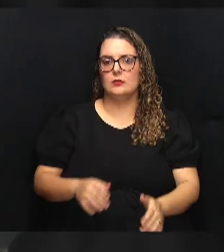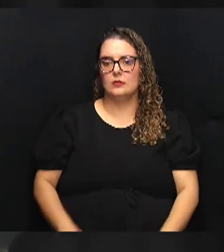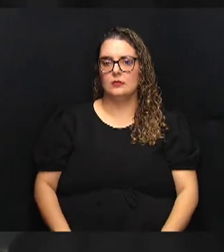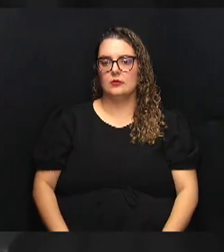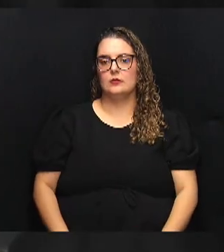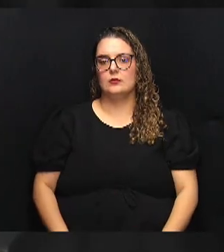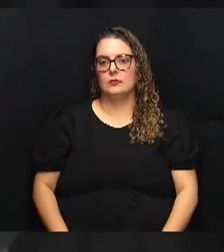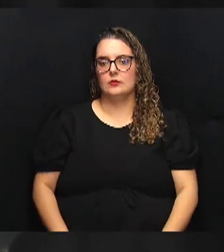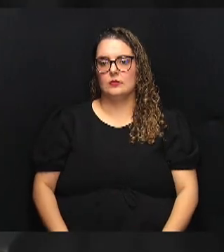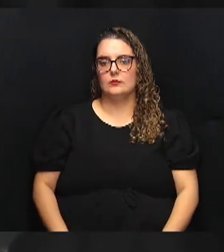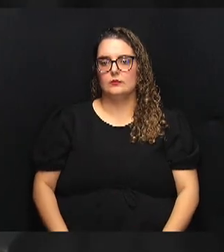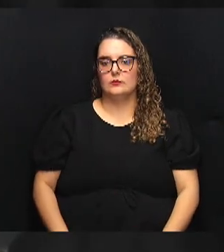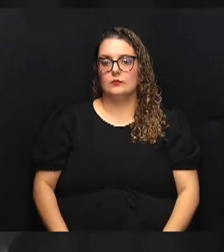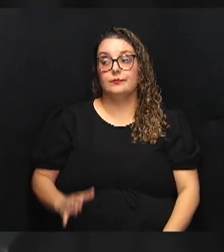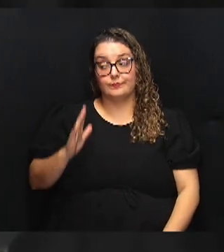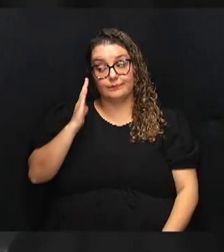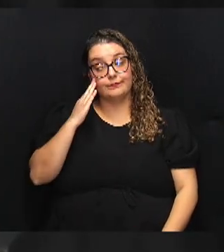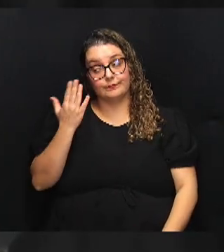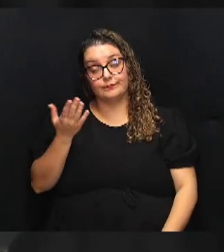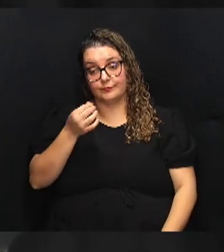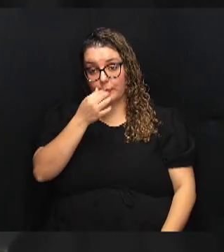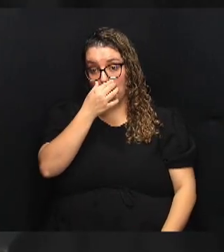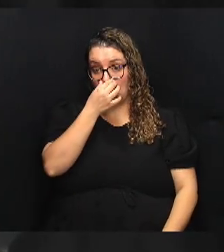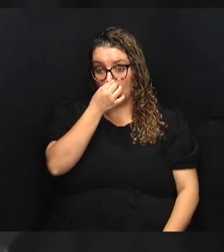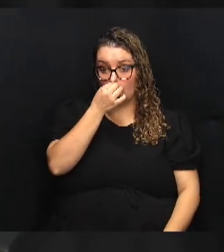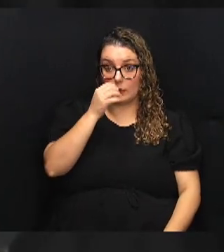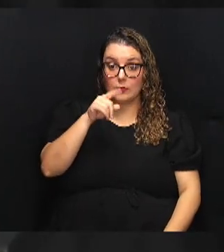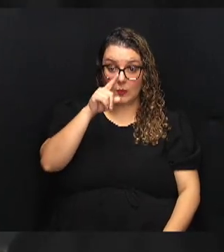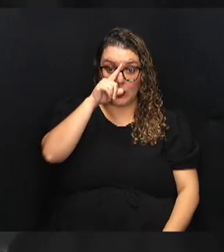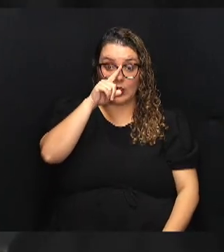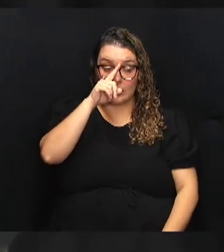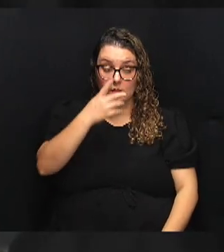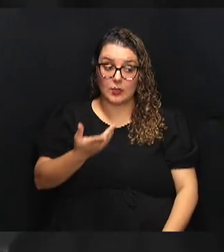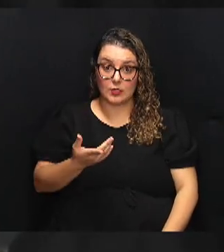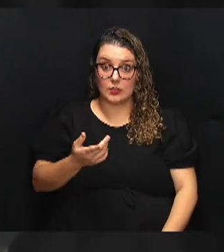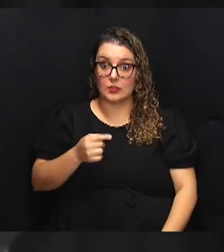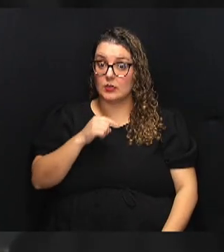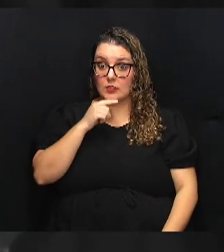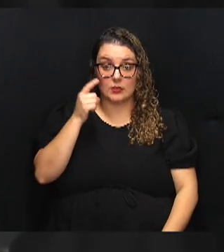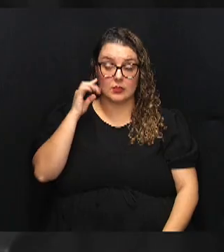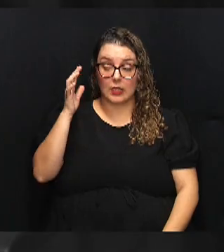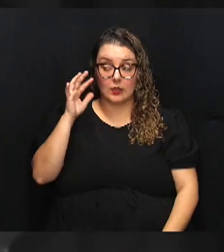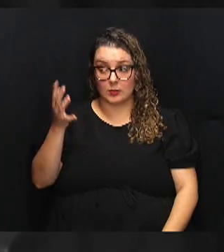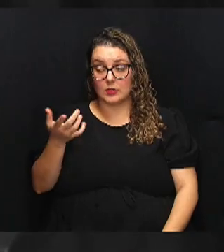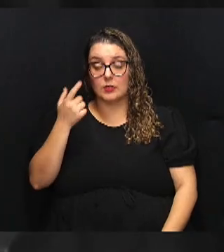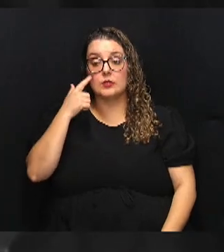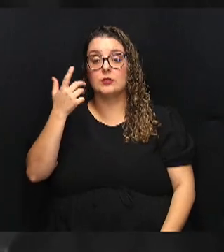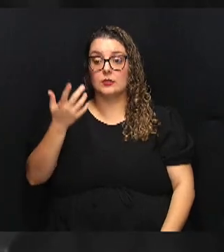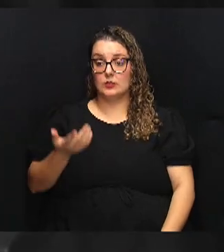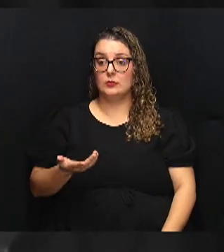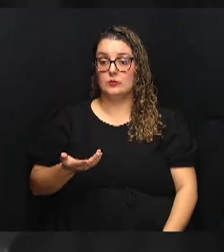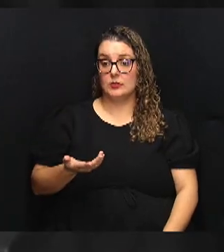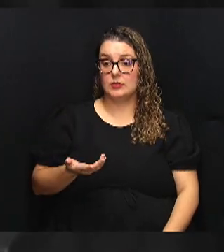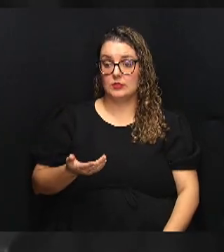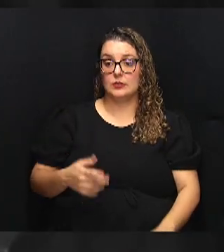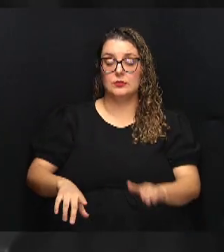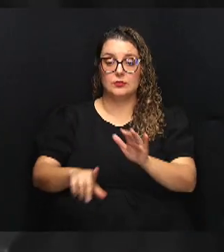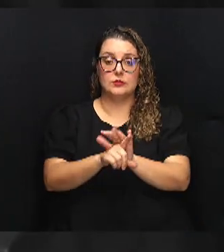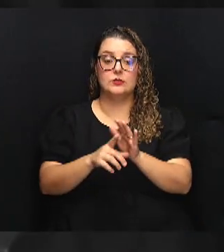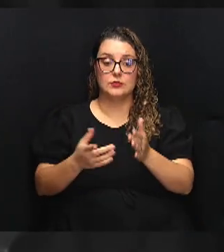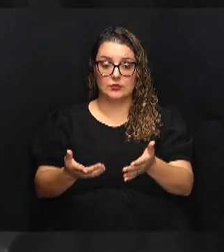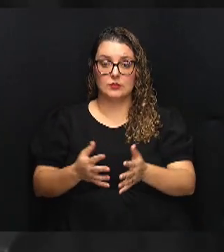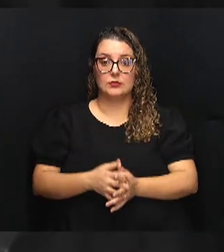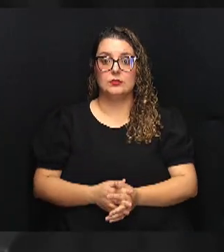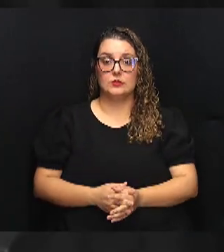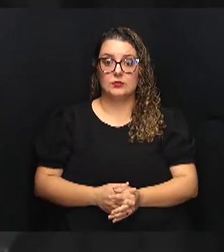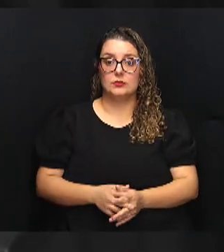é, entende? Então é muito perigoso isso. E ninguém tinha pensado, né? Então a ideia é fazer essa legislação, né? E